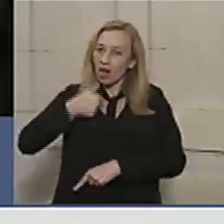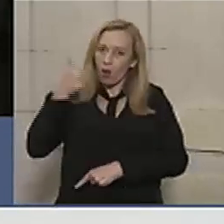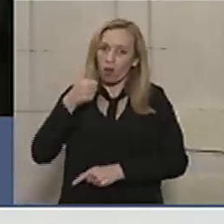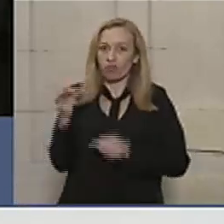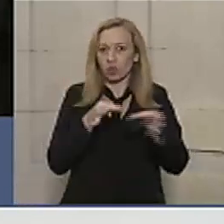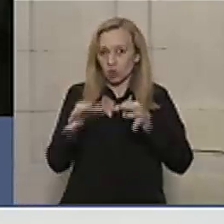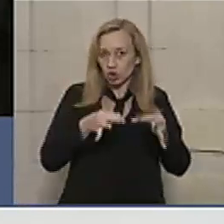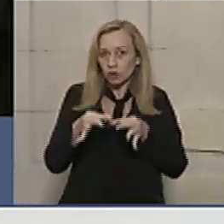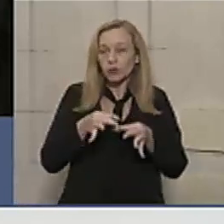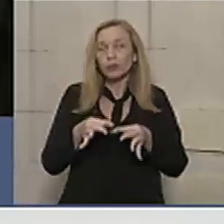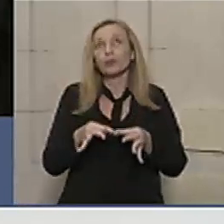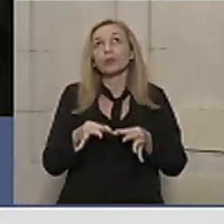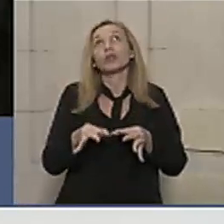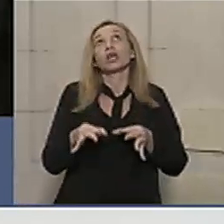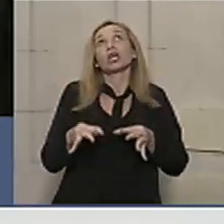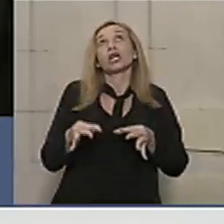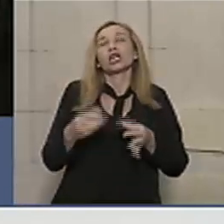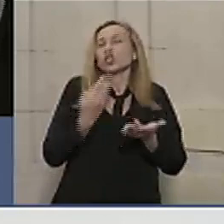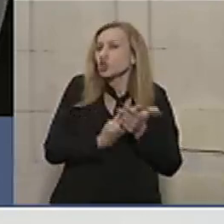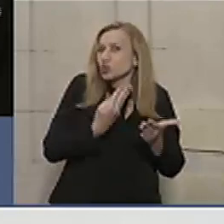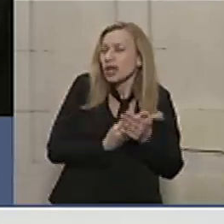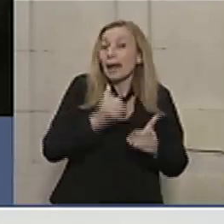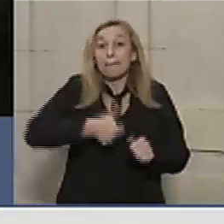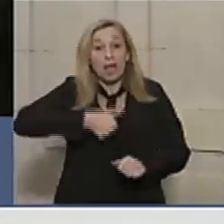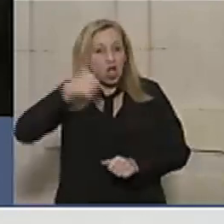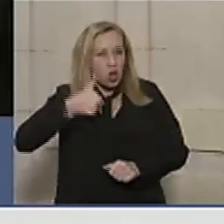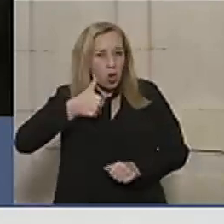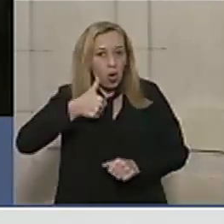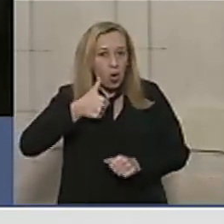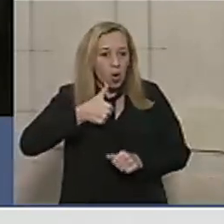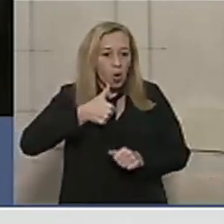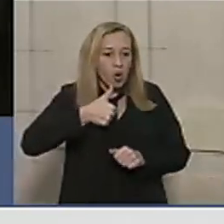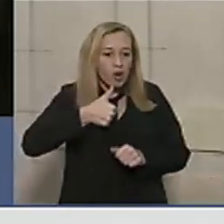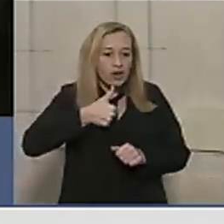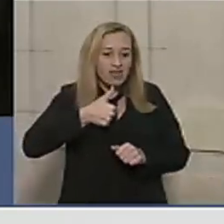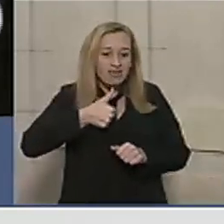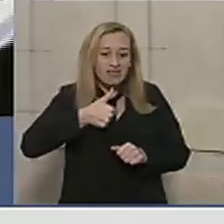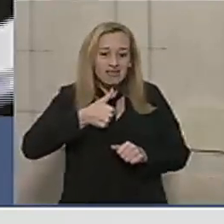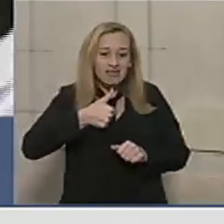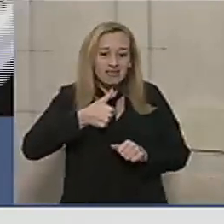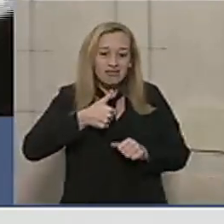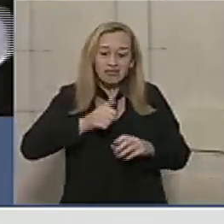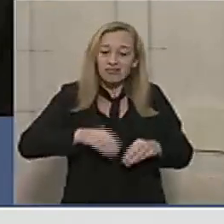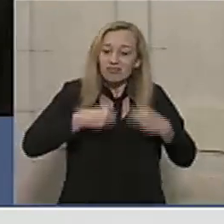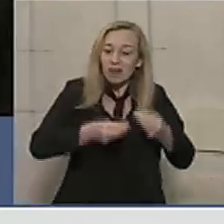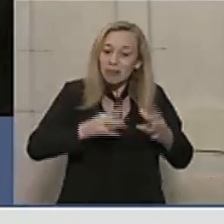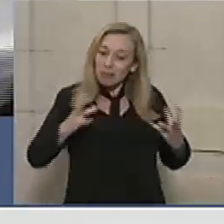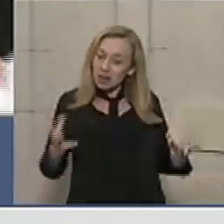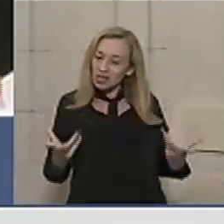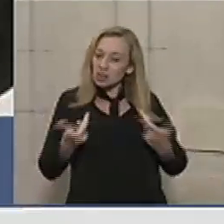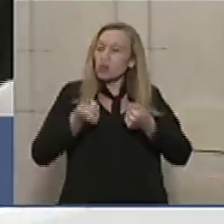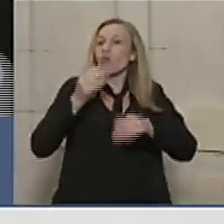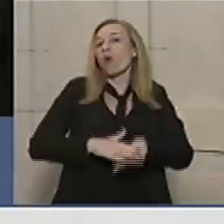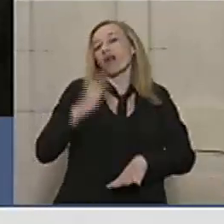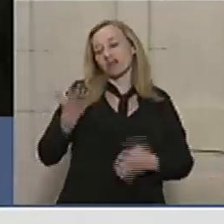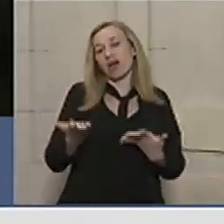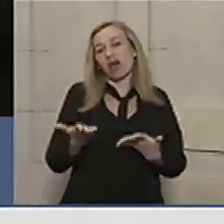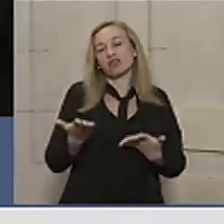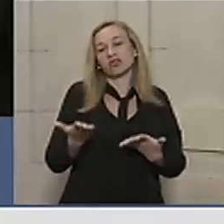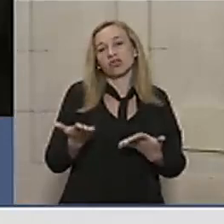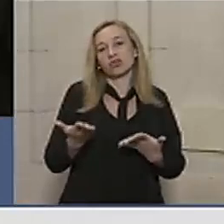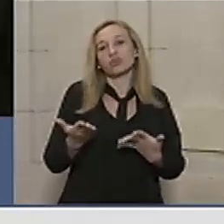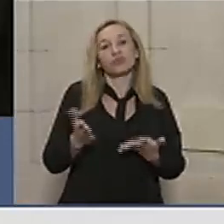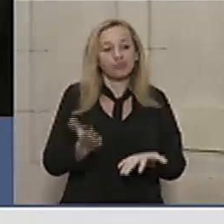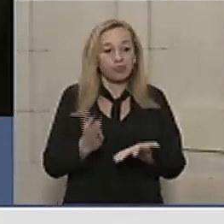projeto, e estudar melhor e dar mais transparência para os deputados a respeito do que foi apresentado. Essa é a minha